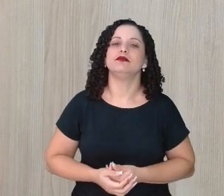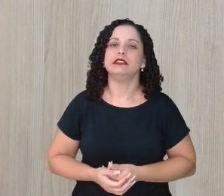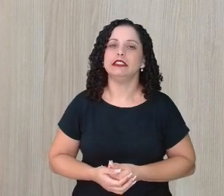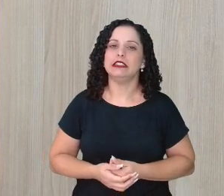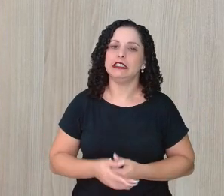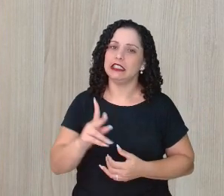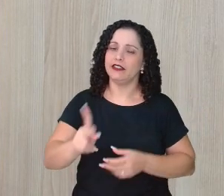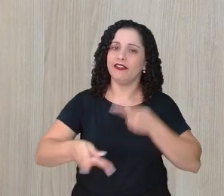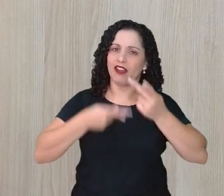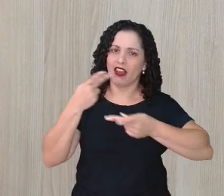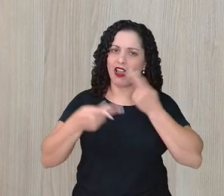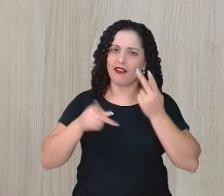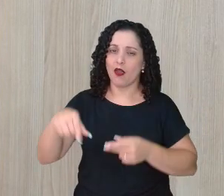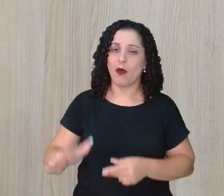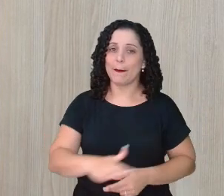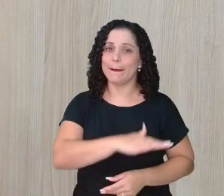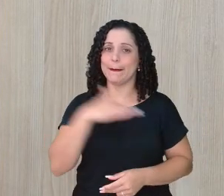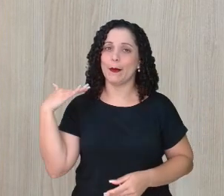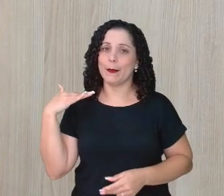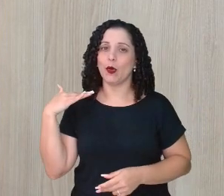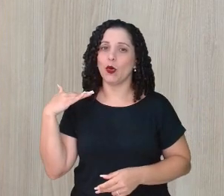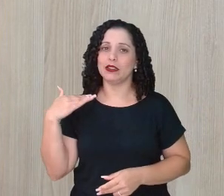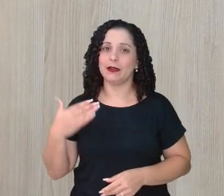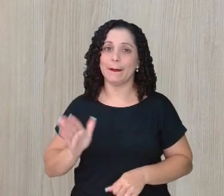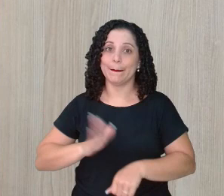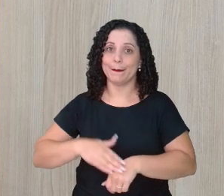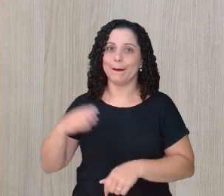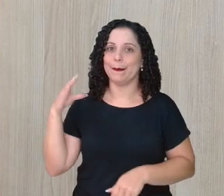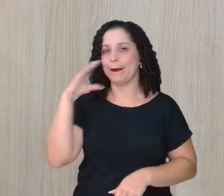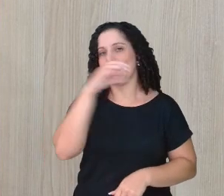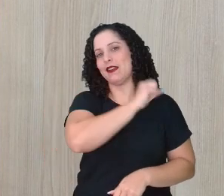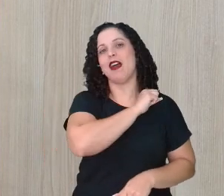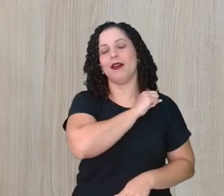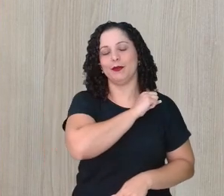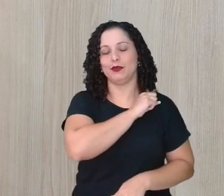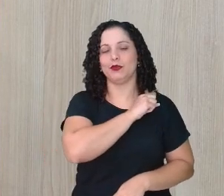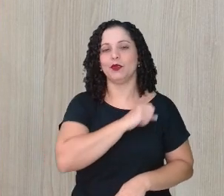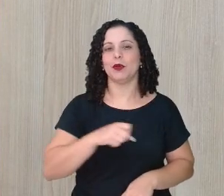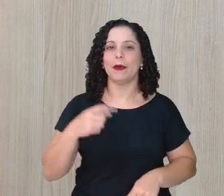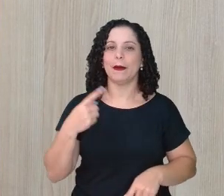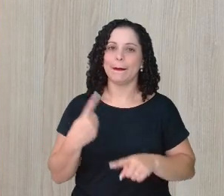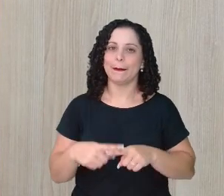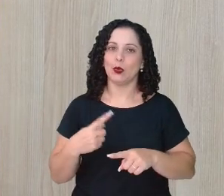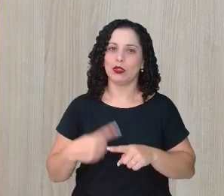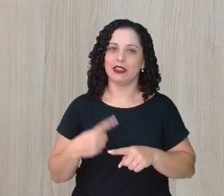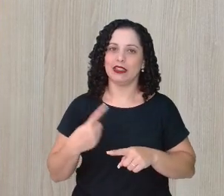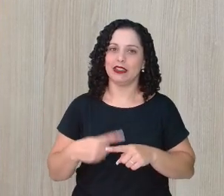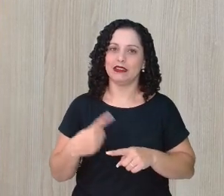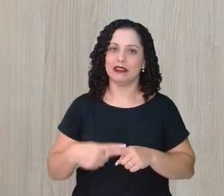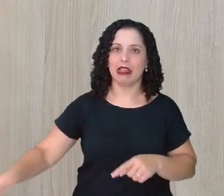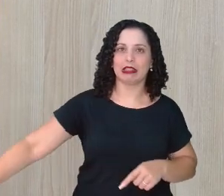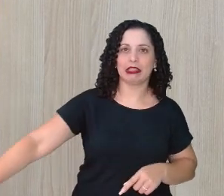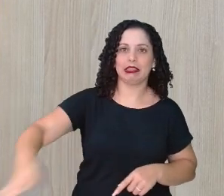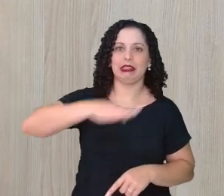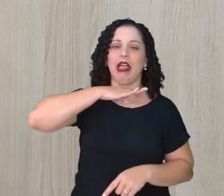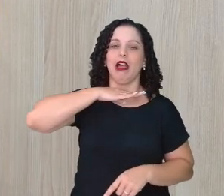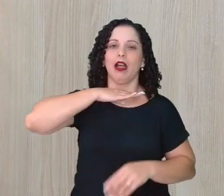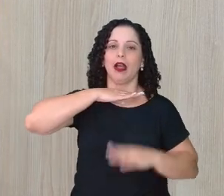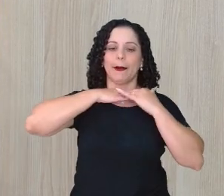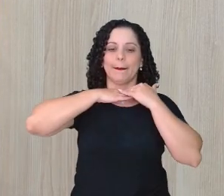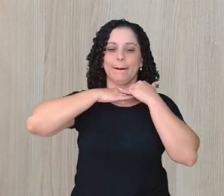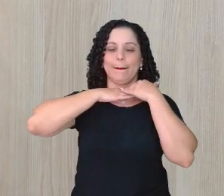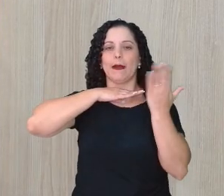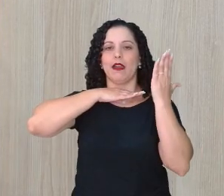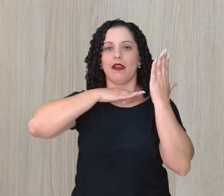dizendo, né, que seria uma morte muito mais rápida, né, para as pessoas, né, porque ela cai com peso, aí arranca lá a cabeça do camarada, né,